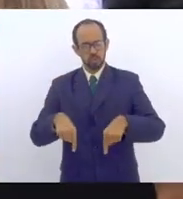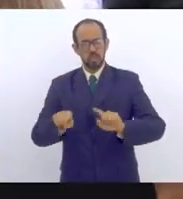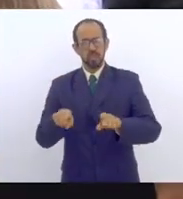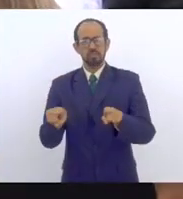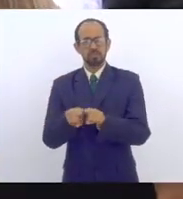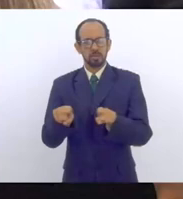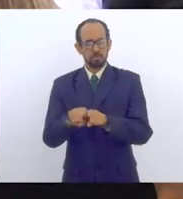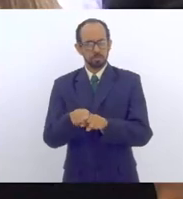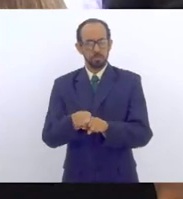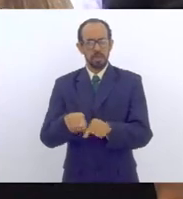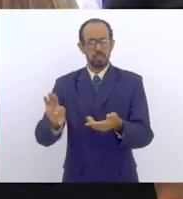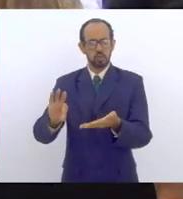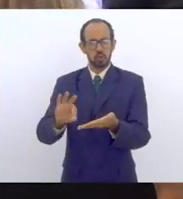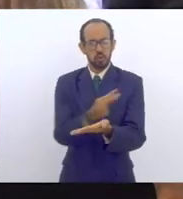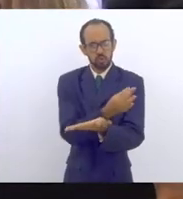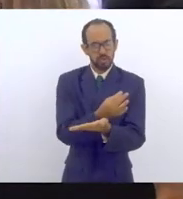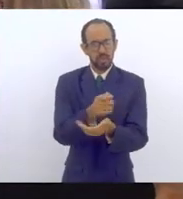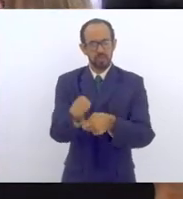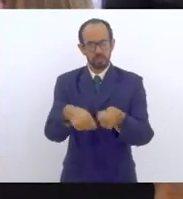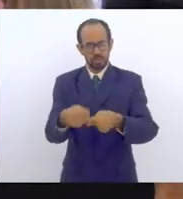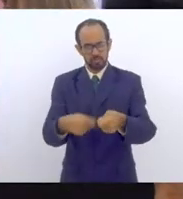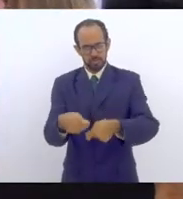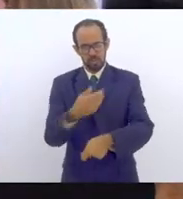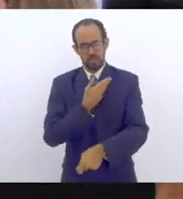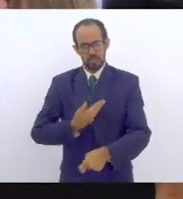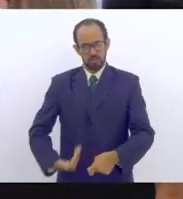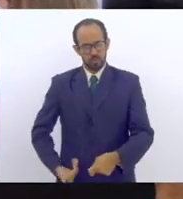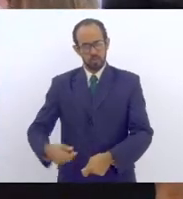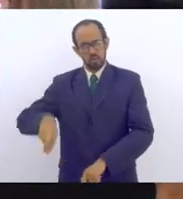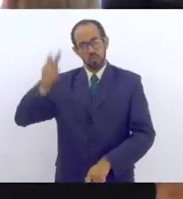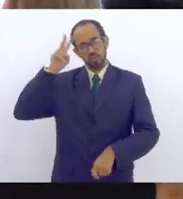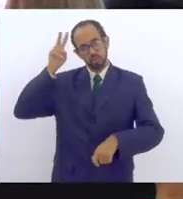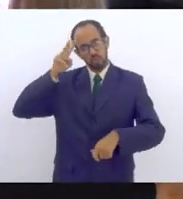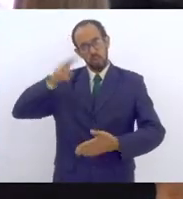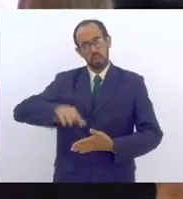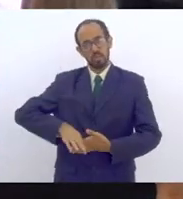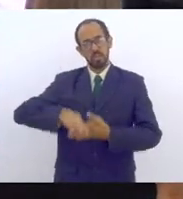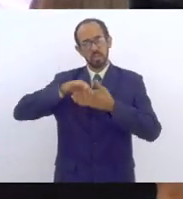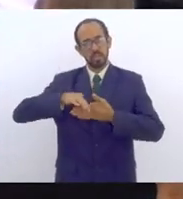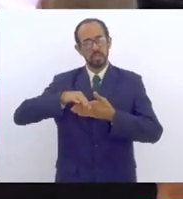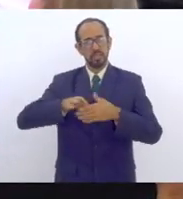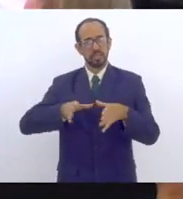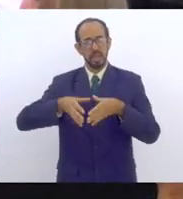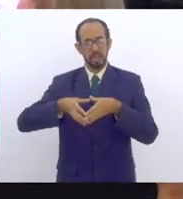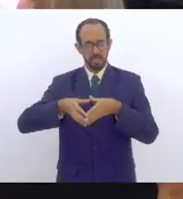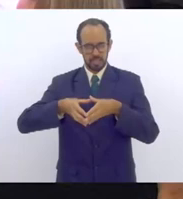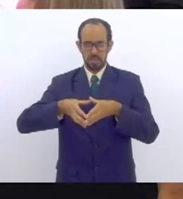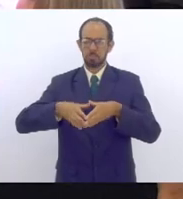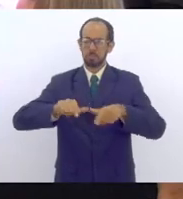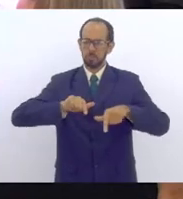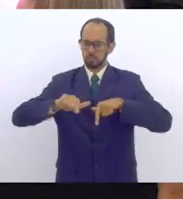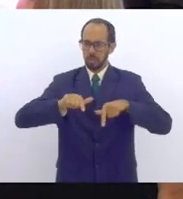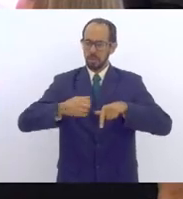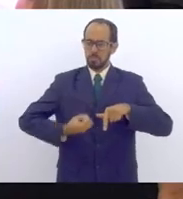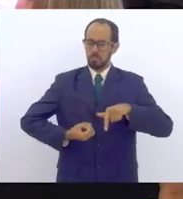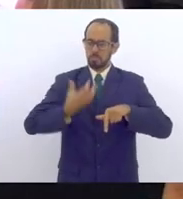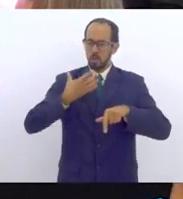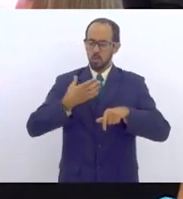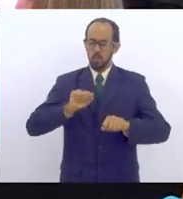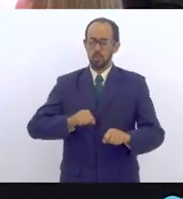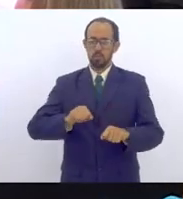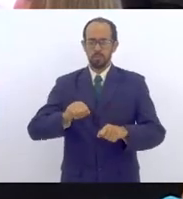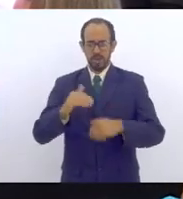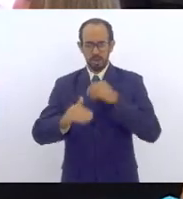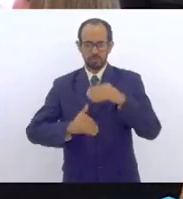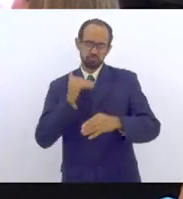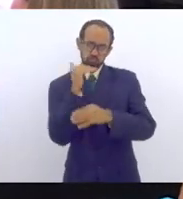processos e contratos na administração pública com histórico de lideranças em equipes de Alto desempenho voltadas a atingir e